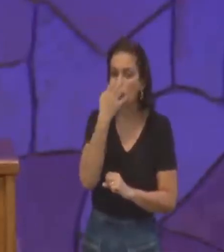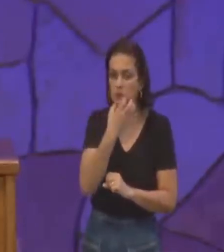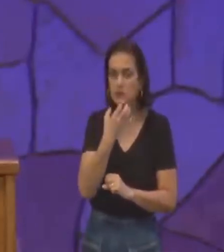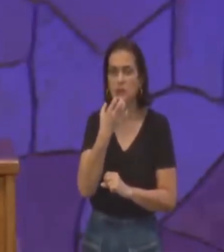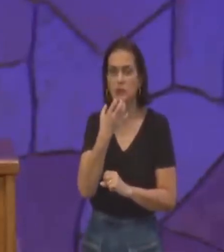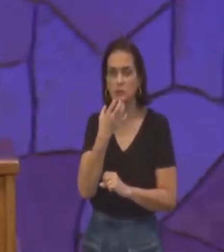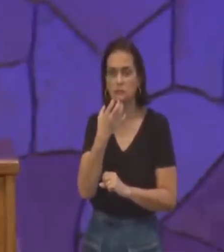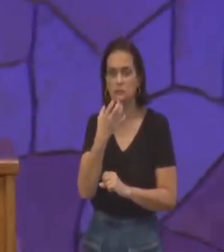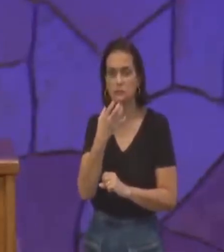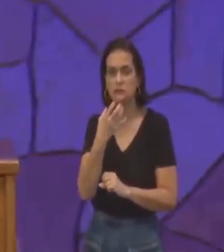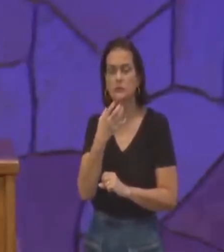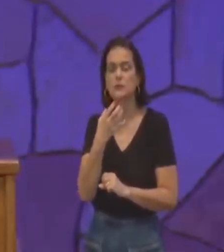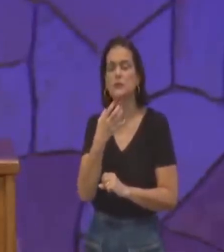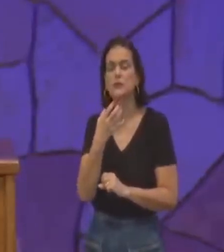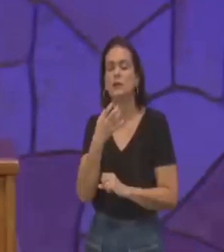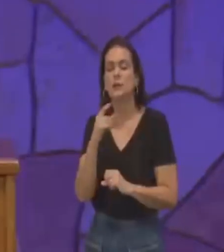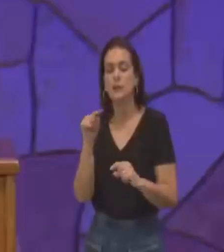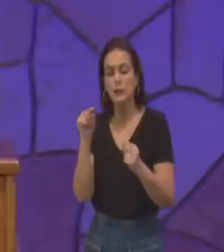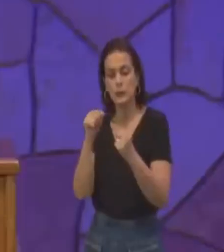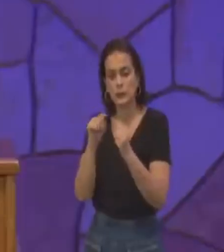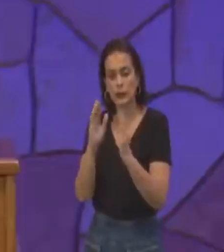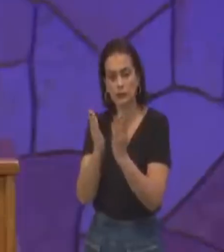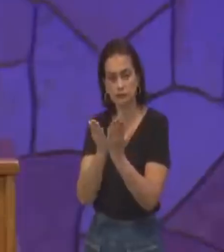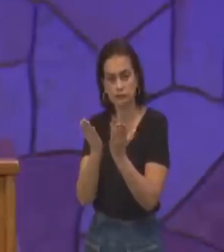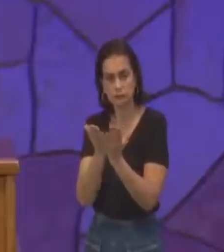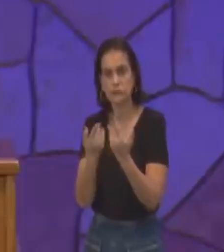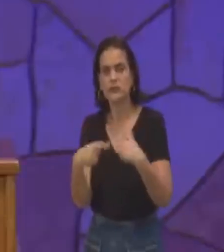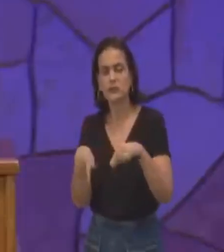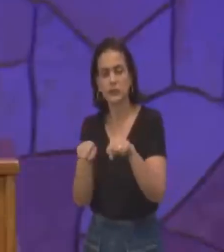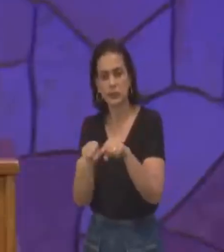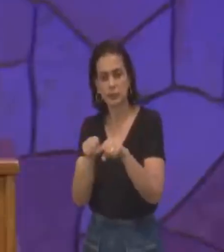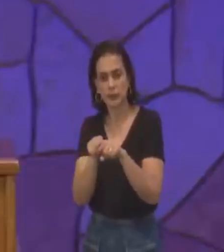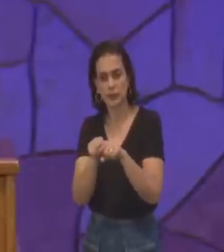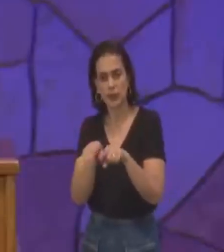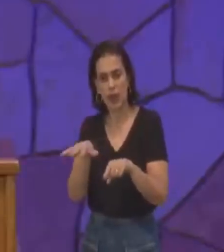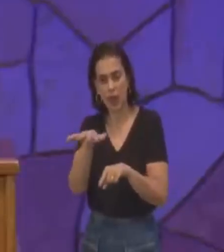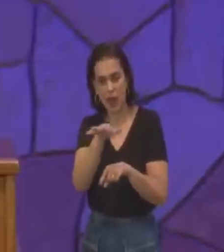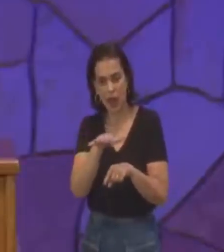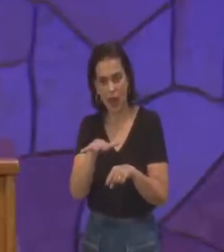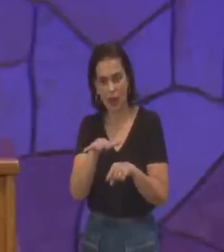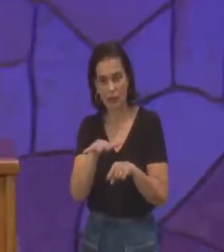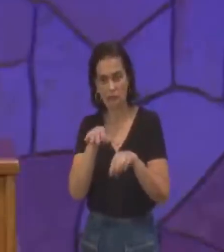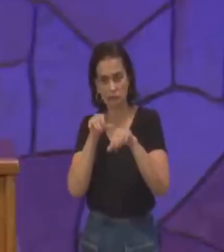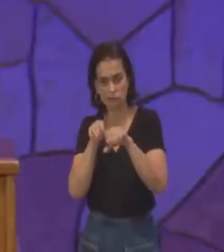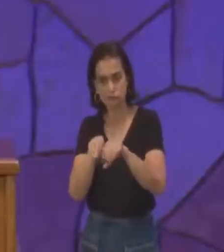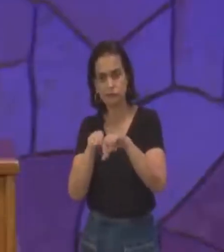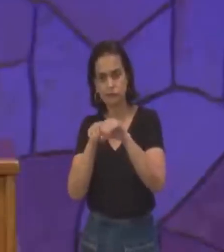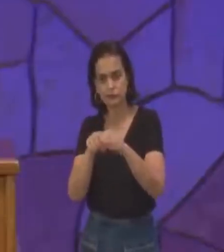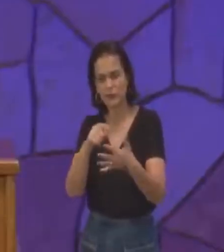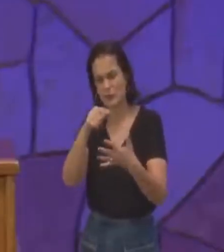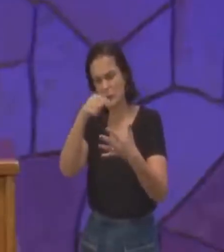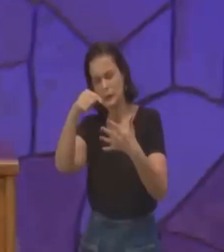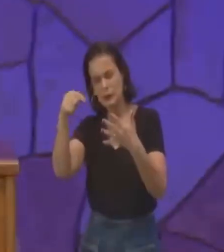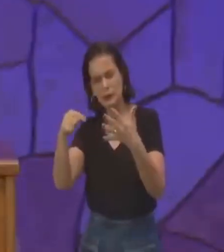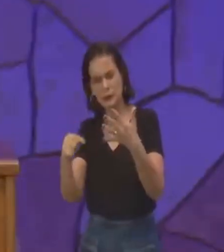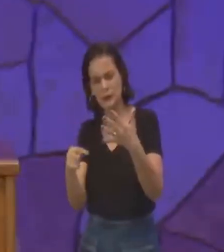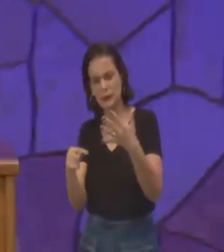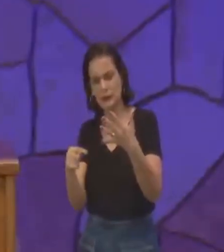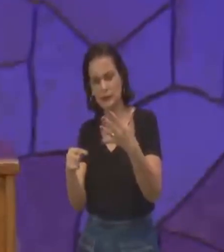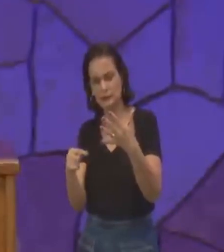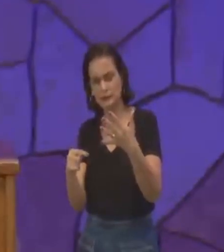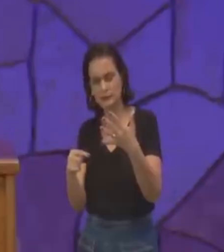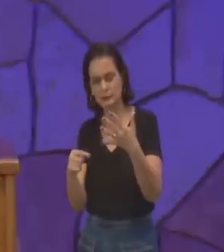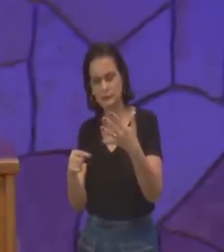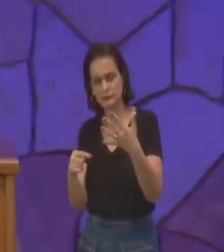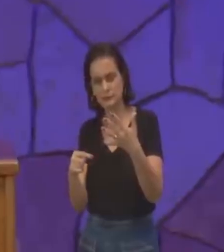adoração cristã. Ela serve e atua nesta área da educação cristã nos seus mais variados aspectos, não